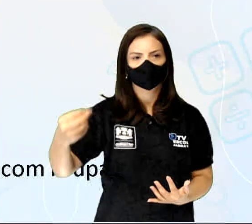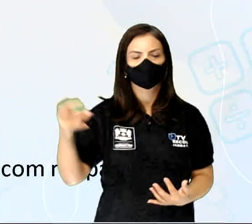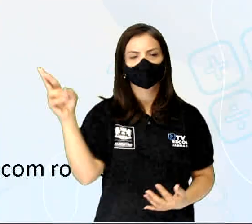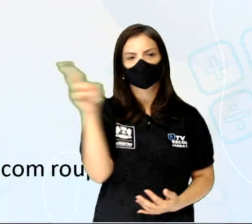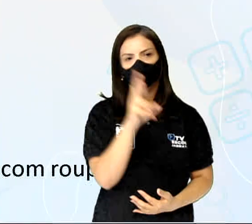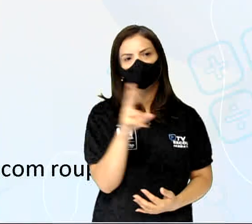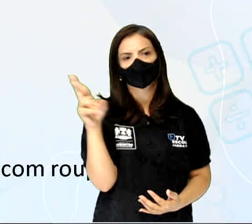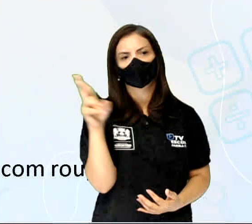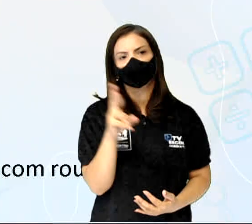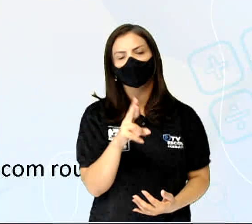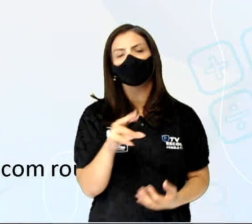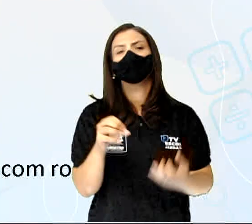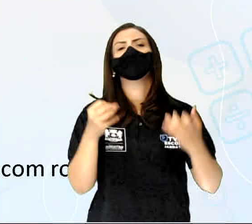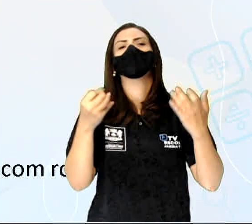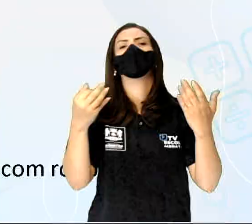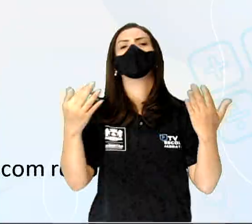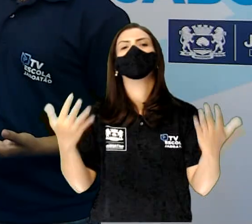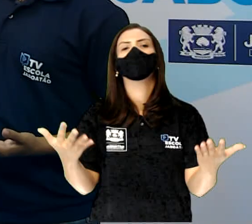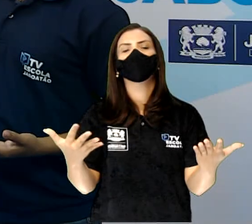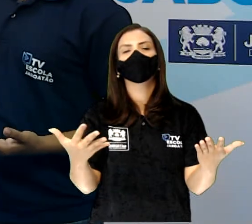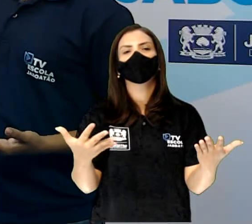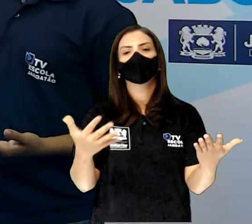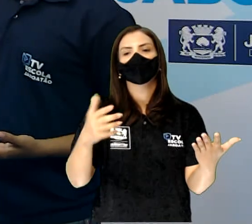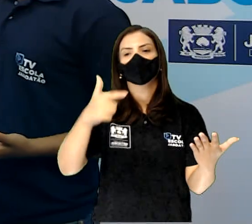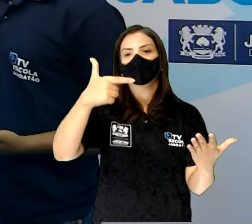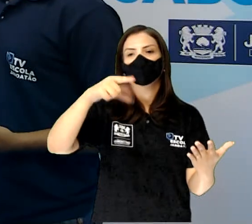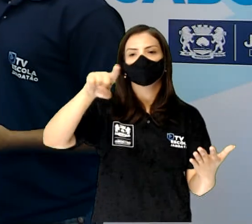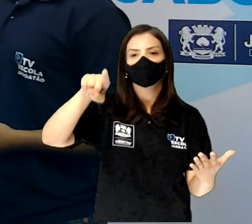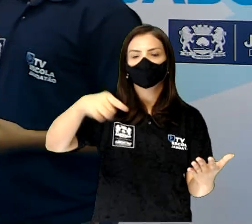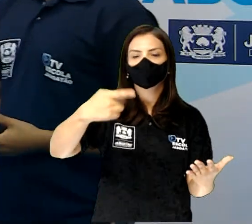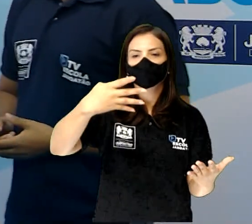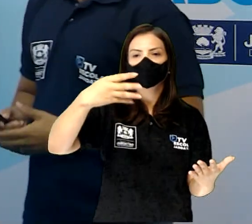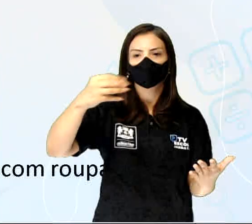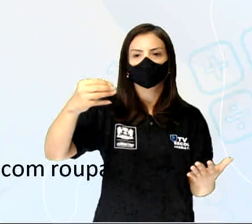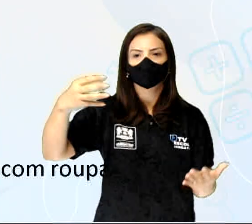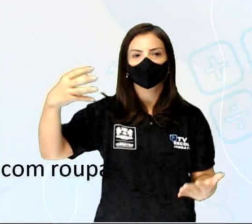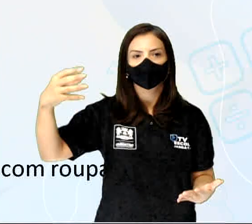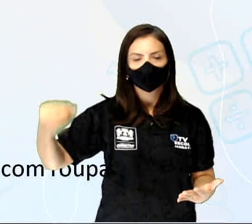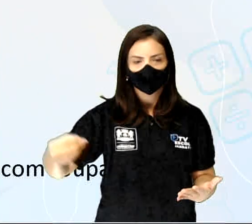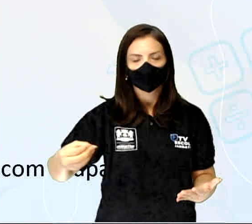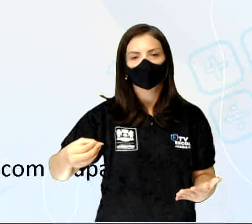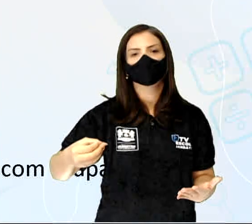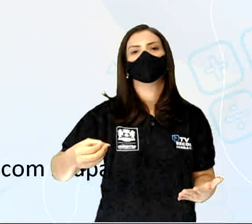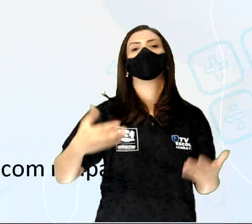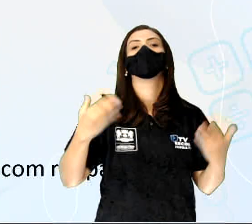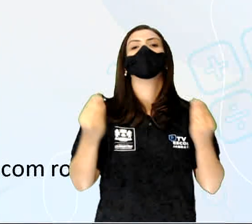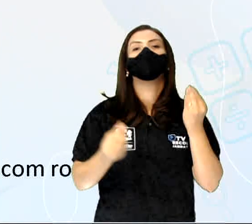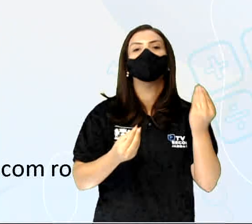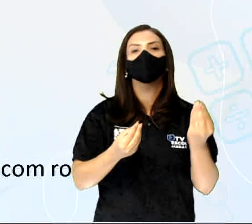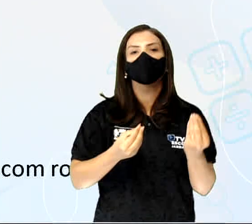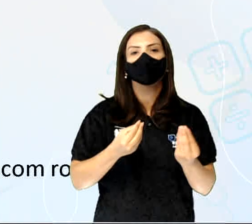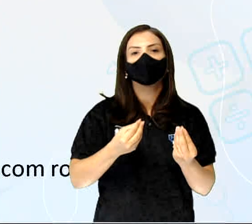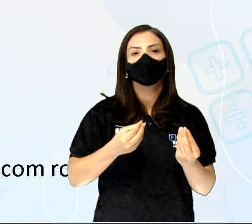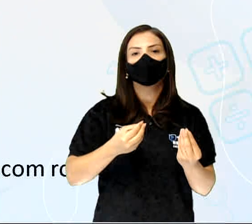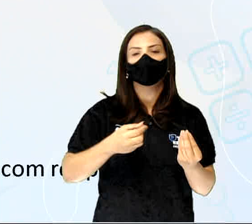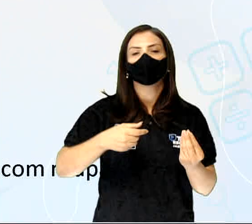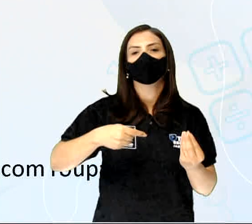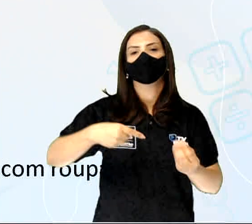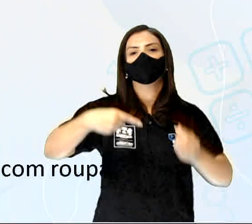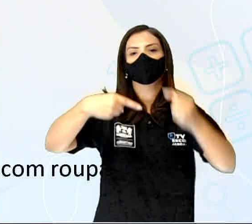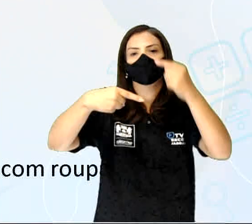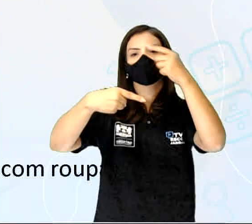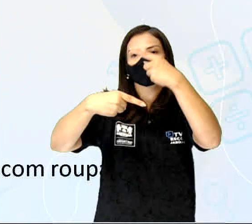R$200 de quanto? Dos 2.400. Então eu faço R$200 sobre 2.400 e